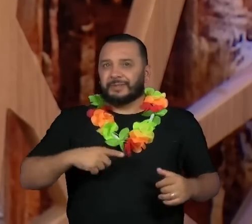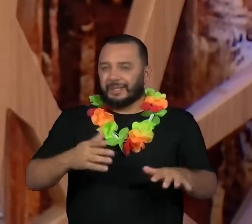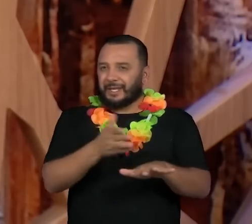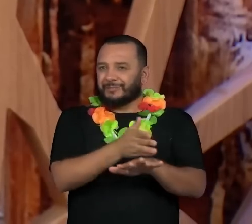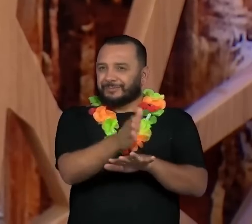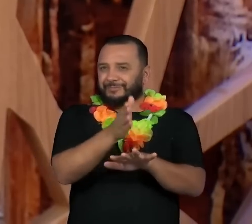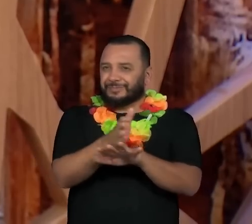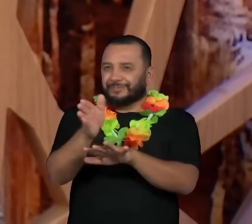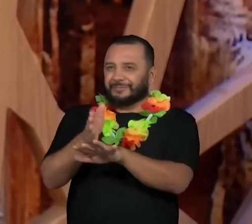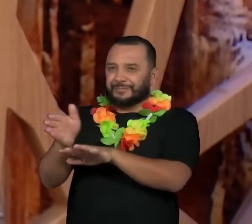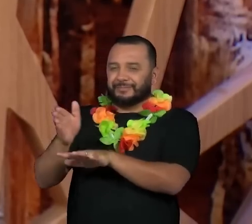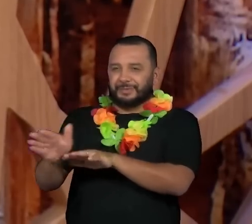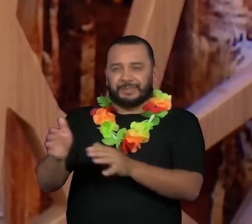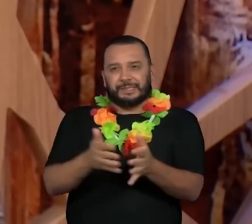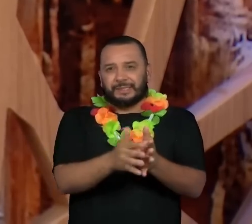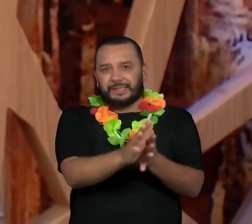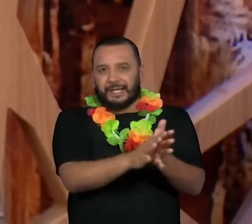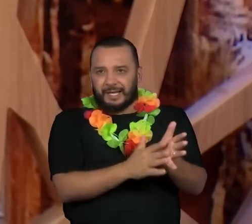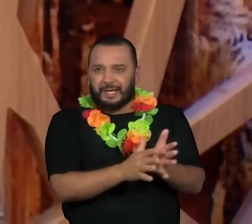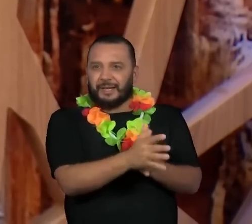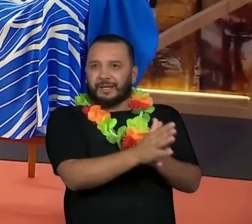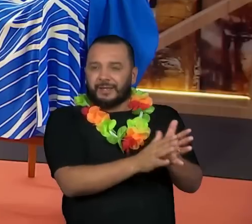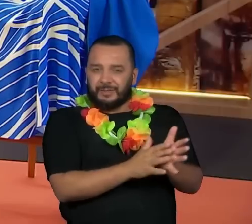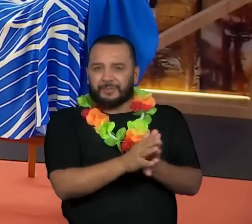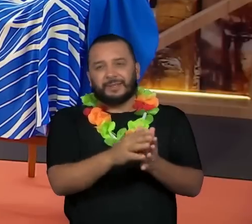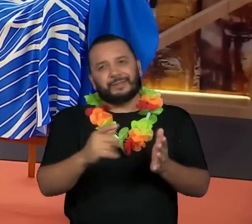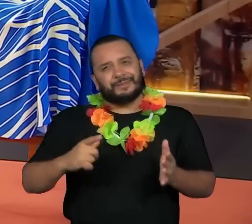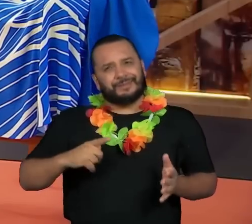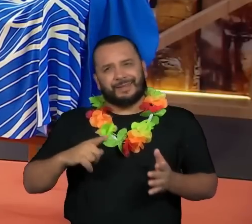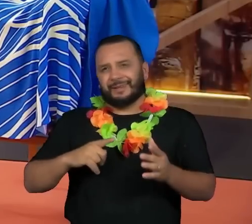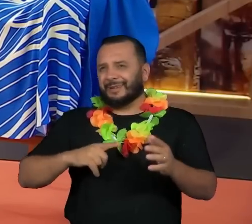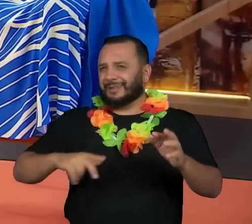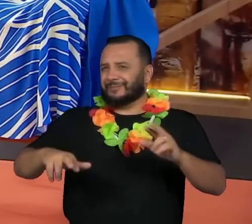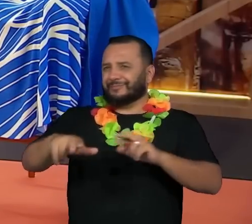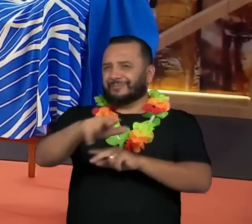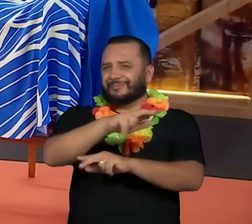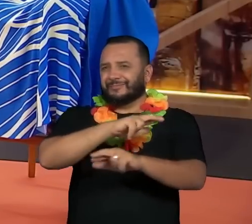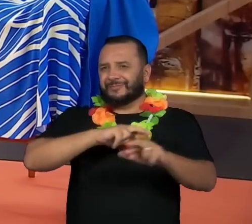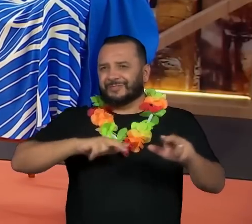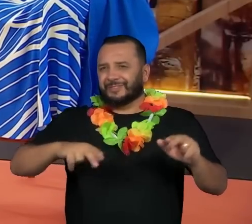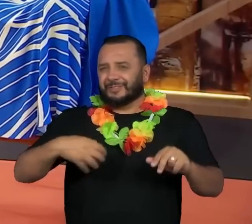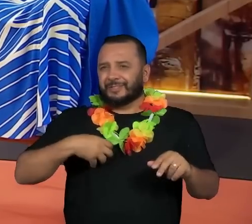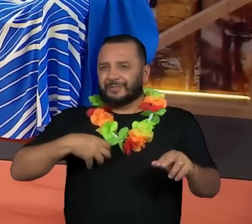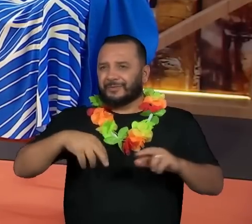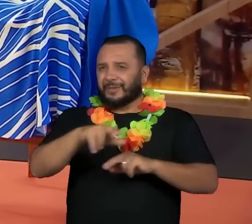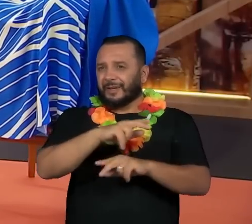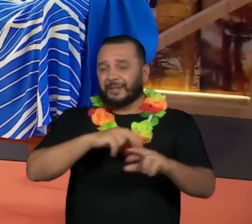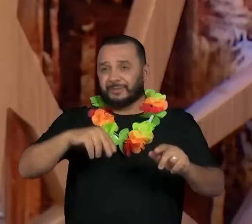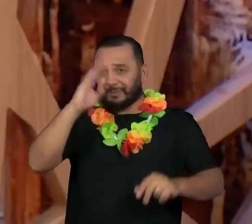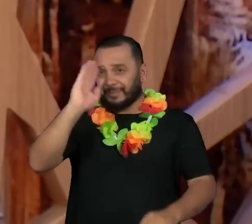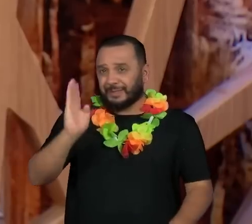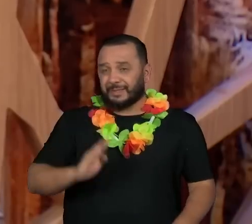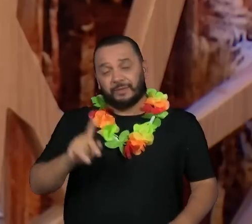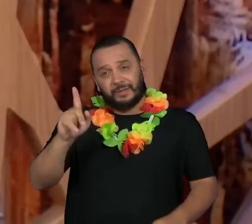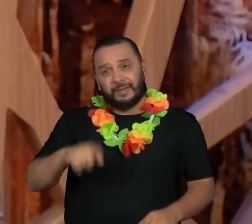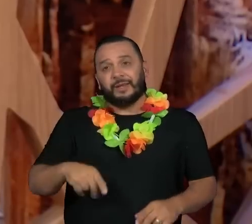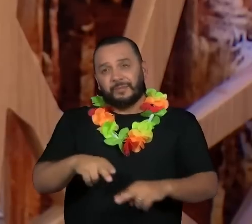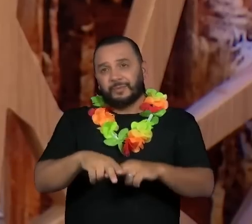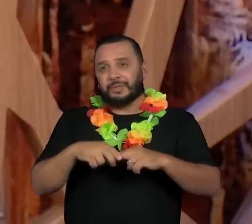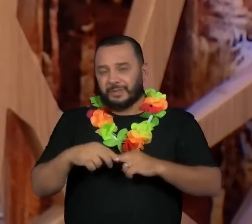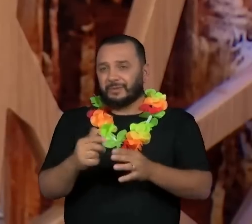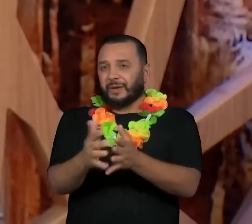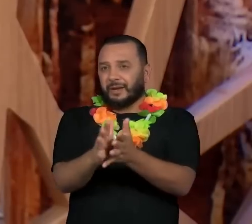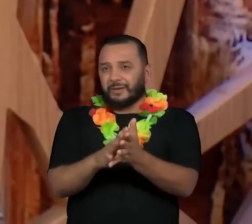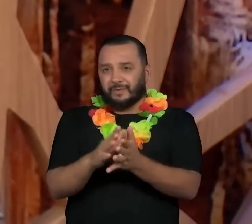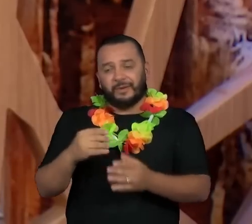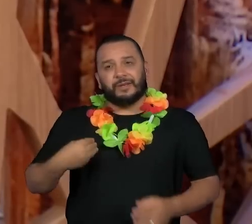versatilidade que o samba tem. O samba, ele é diverso no Brasil inteiro e ele é a razão desse carnaval que eu vivo, né? E